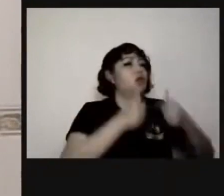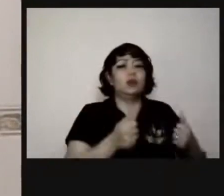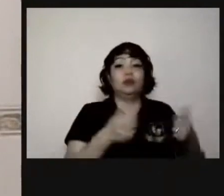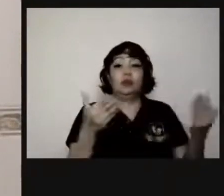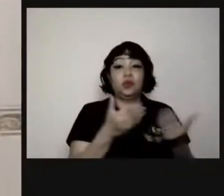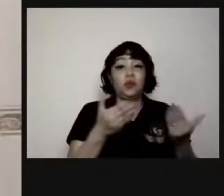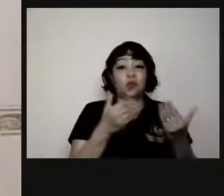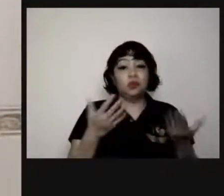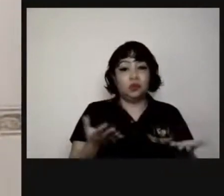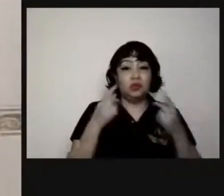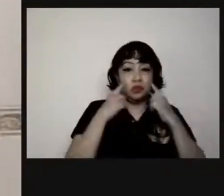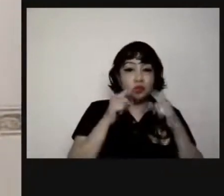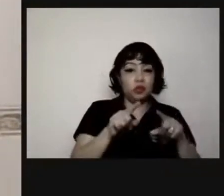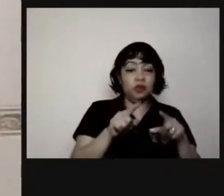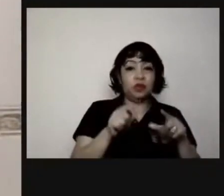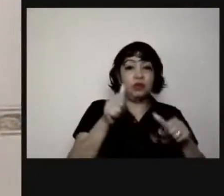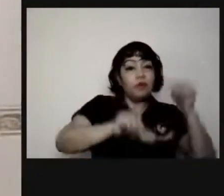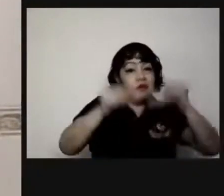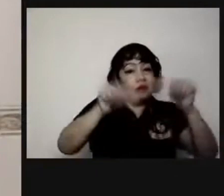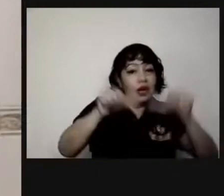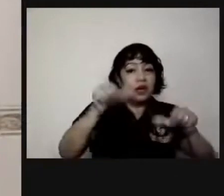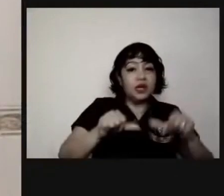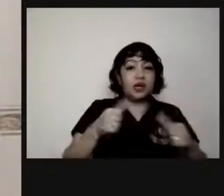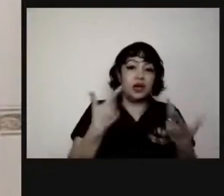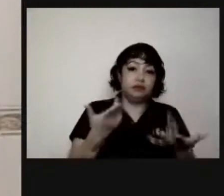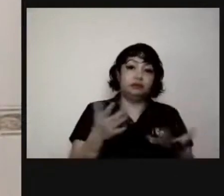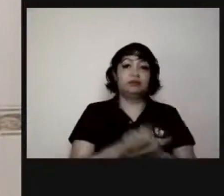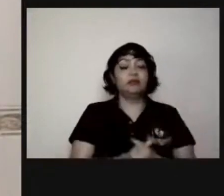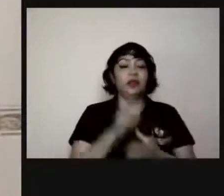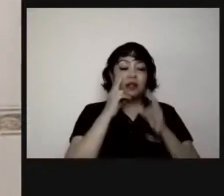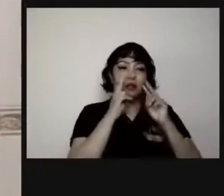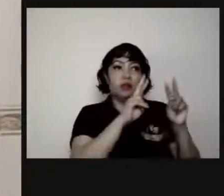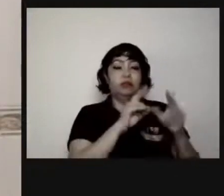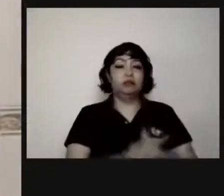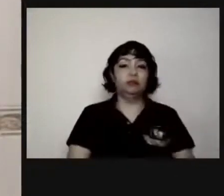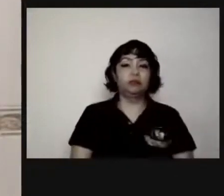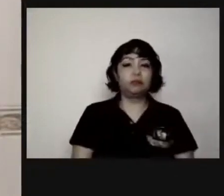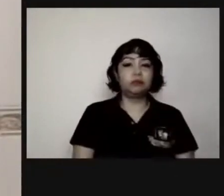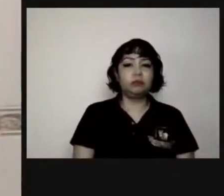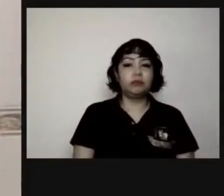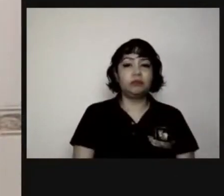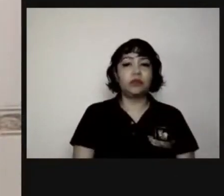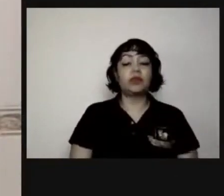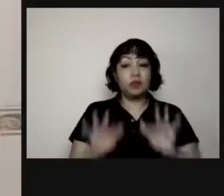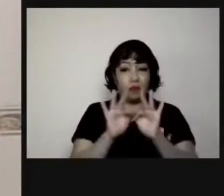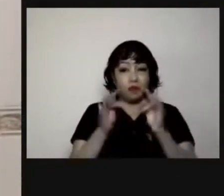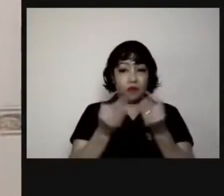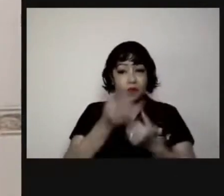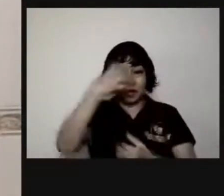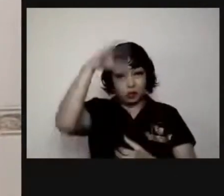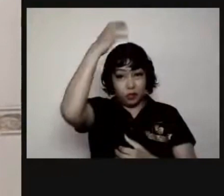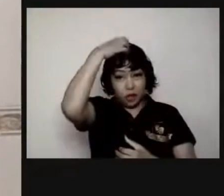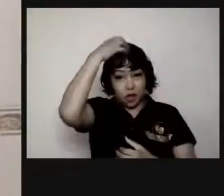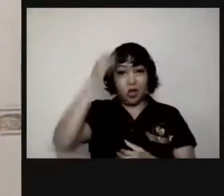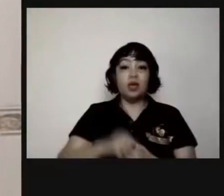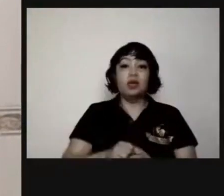pode ter a criticidade em cima dessa visão. Então, a família real veio para cá e Portugal